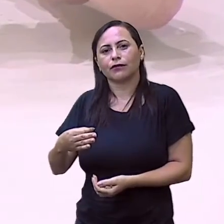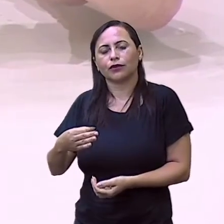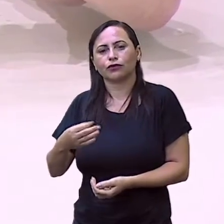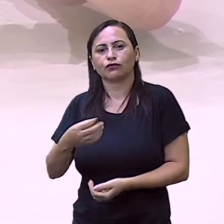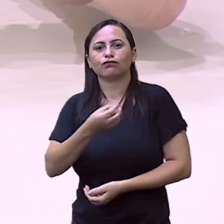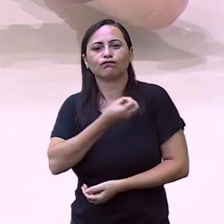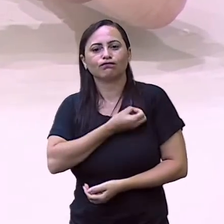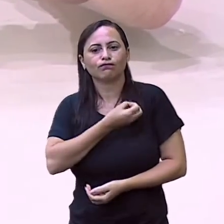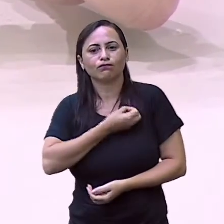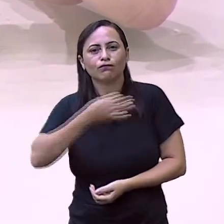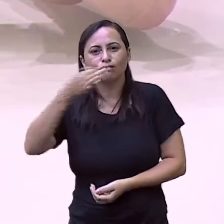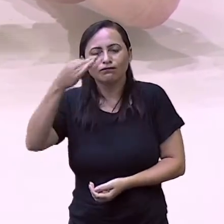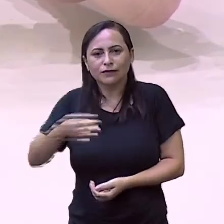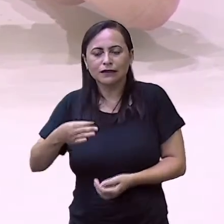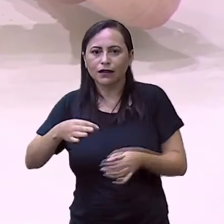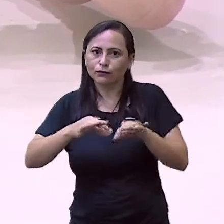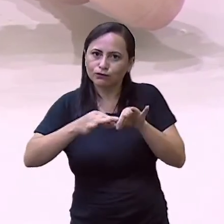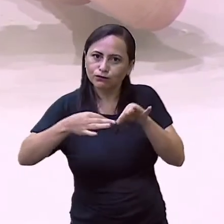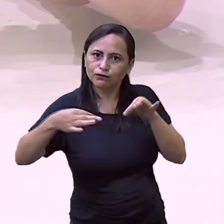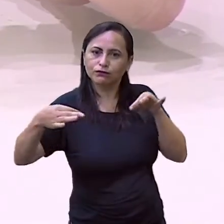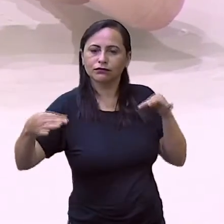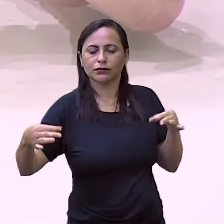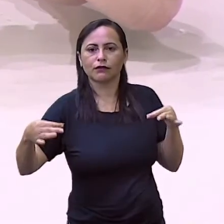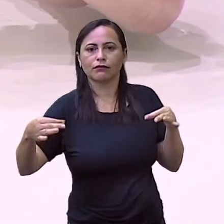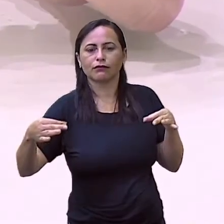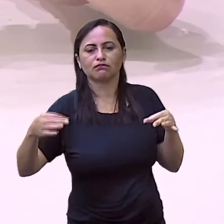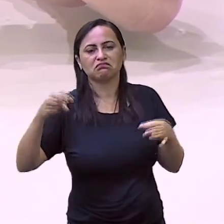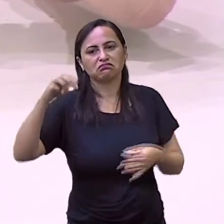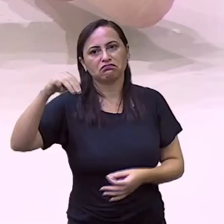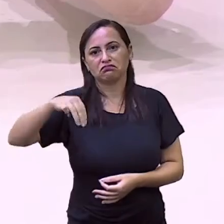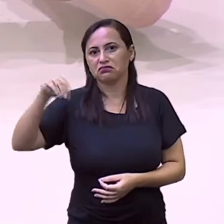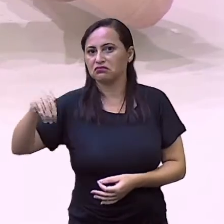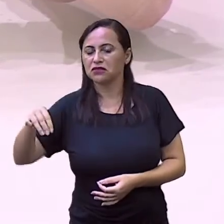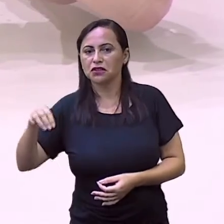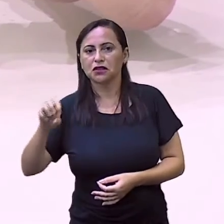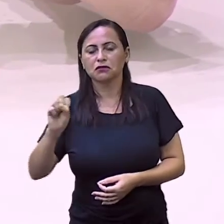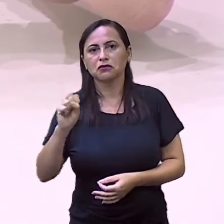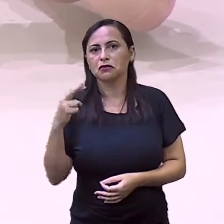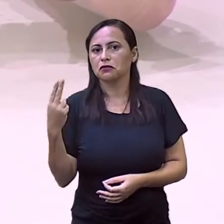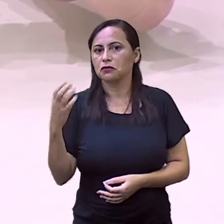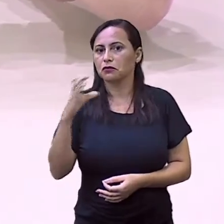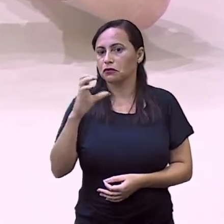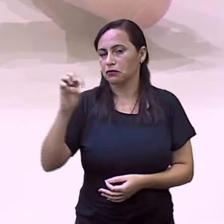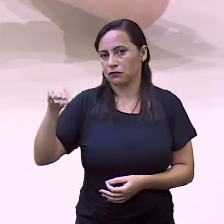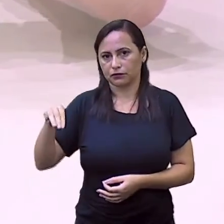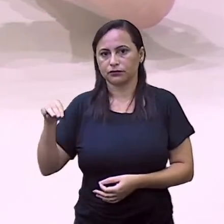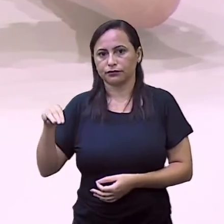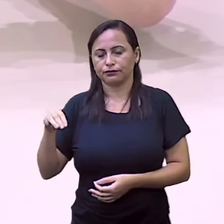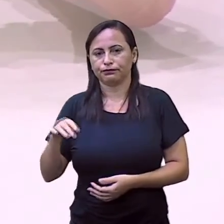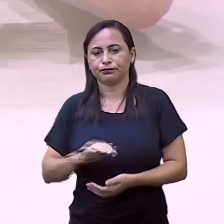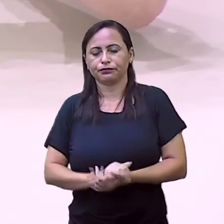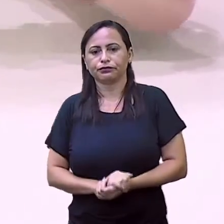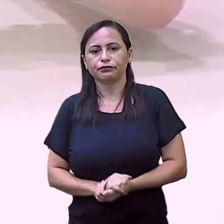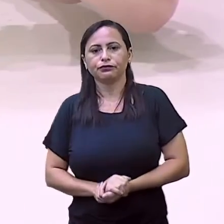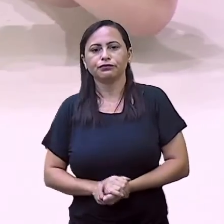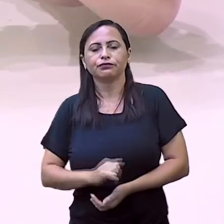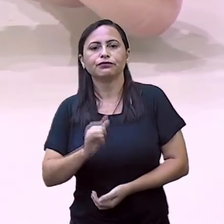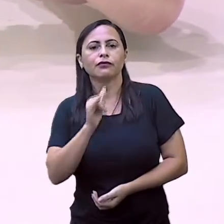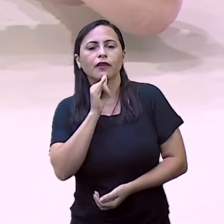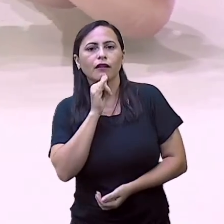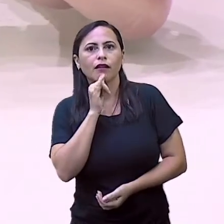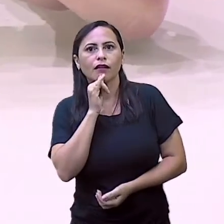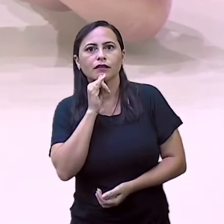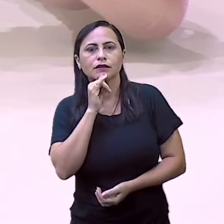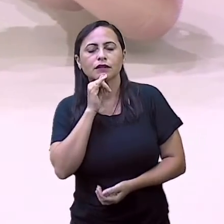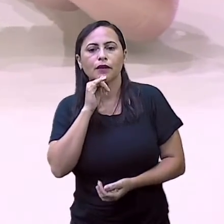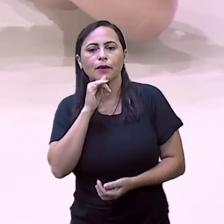exatamente aquele milímetro ou aqueles centímetros. Então, um exemplo, como eu posso utilizar esse aqui? Um parafuso.